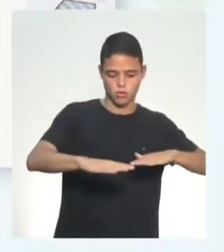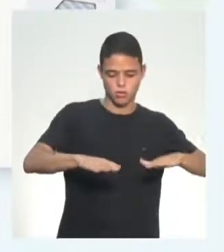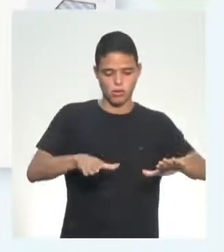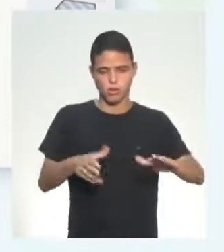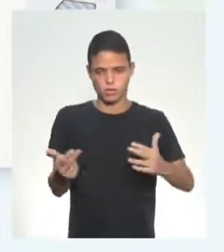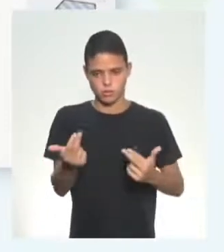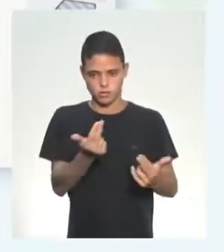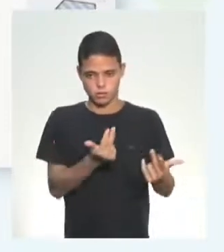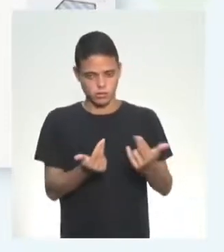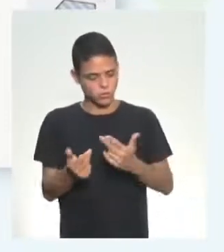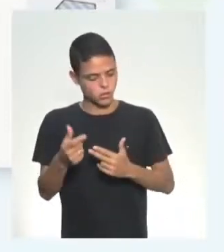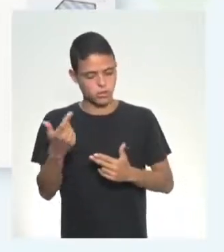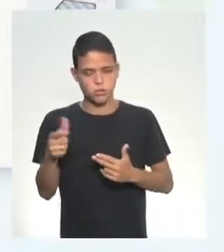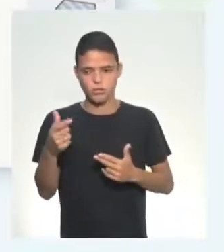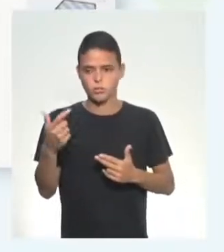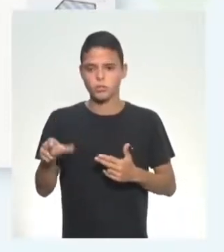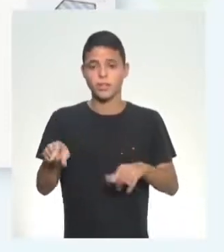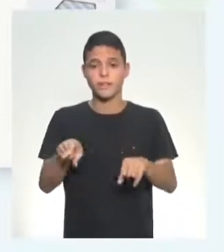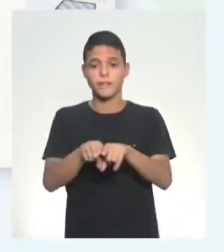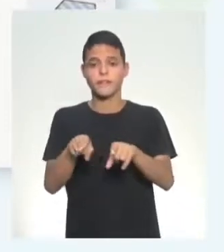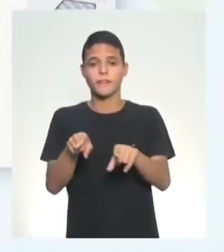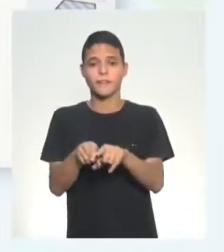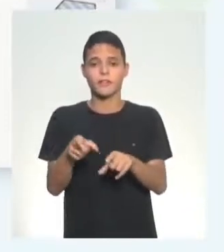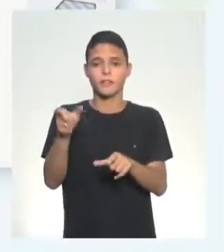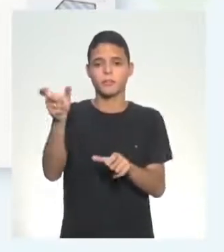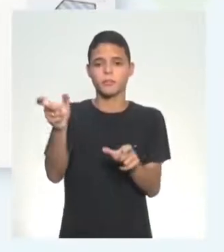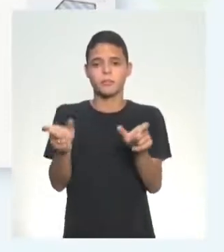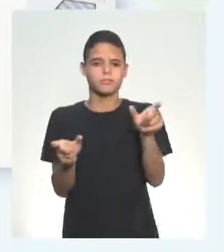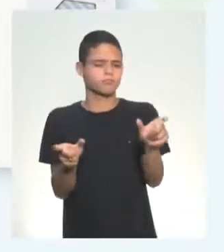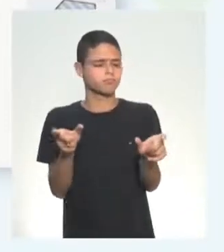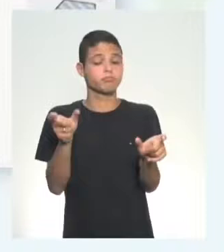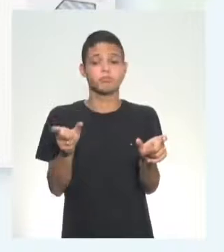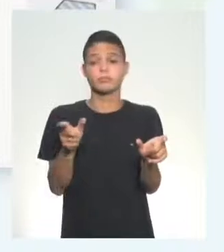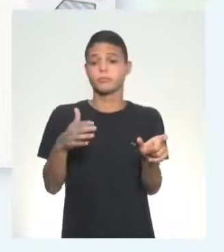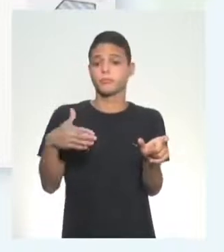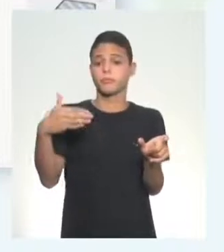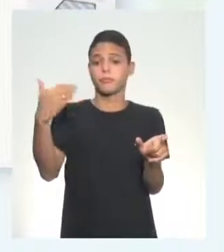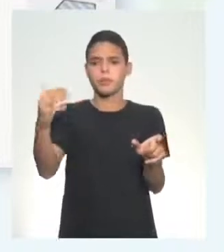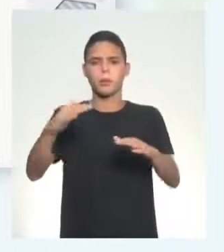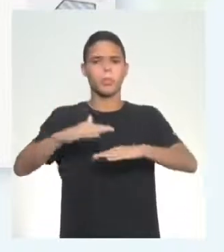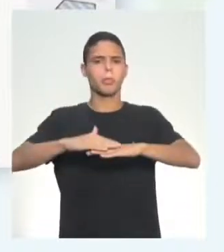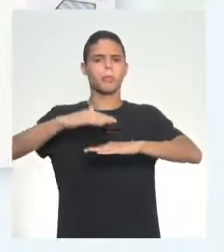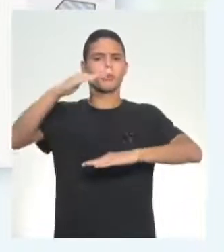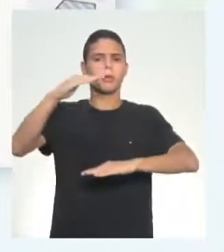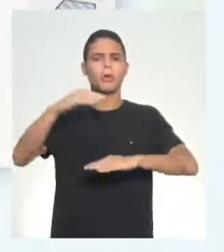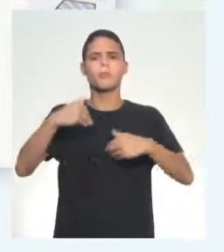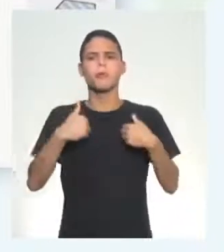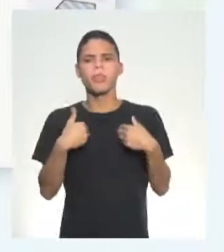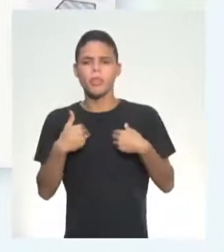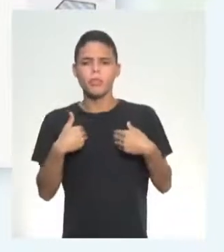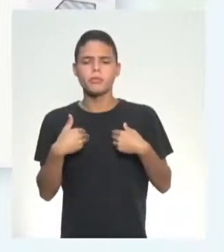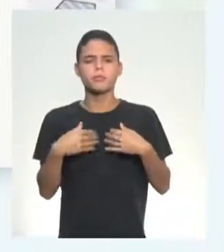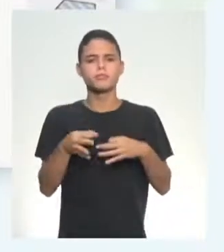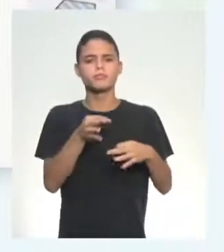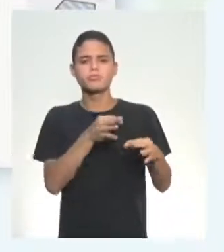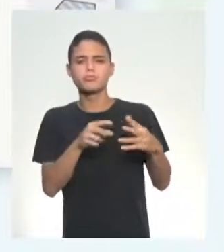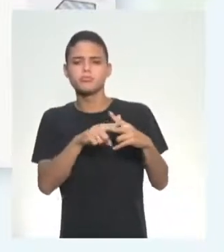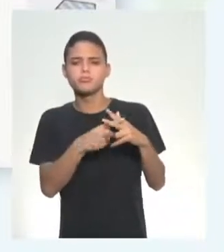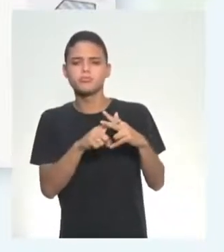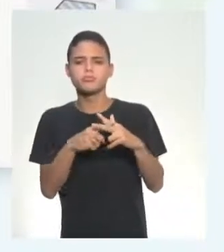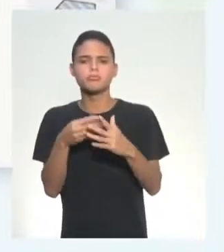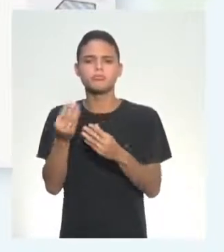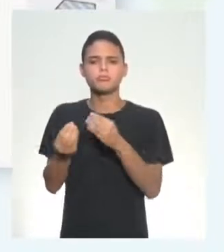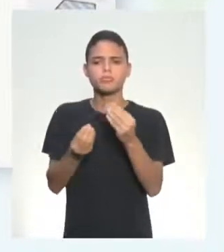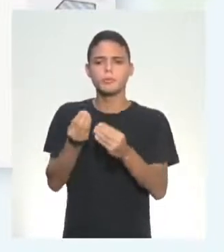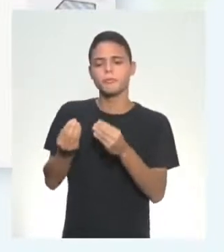essa parede aqui frontal, por exemplo, um pouco maior, né? Como que eu ajusto isso? Eu ainda posso alinhar aqui do lado. Ó, tem um botão